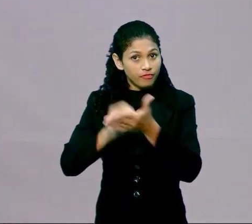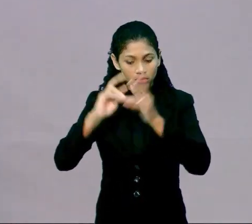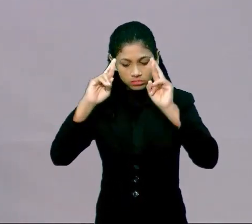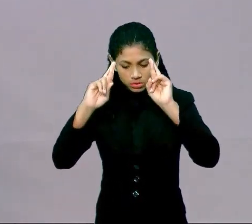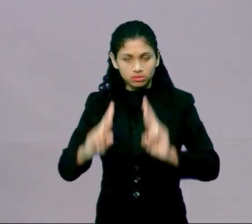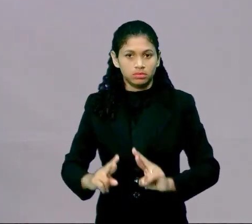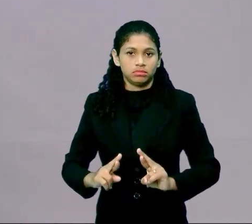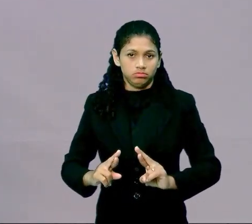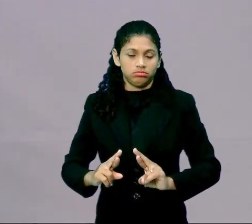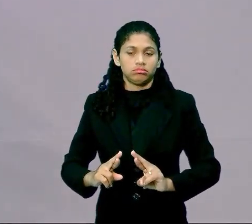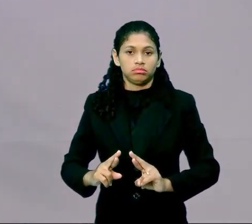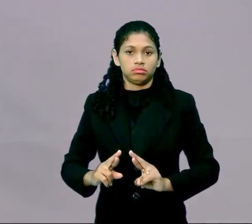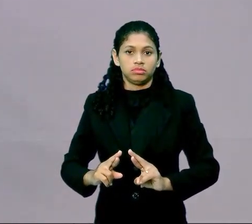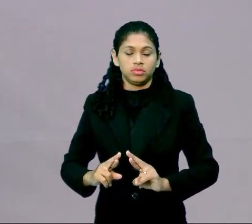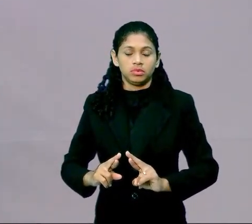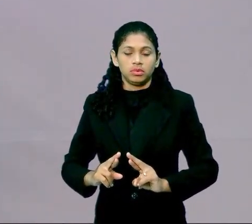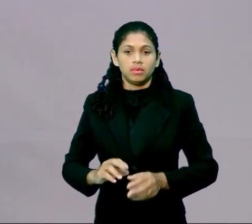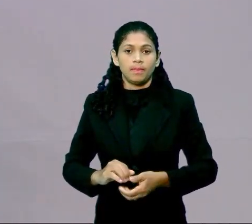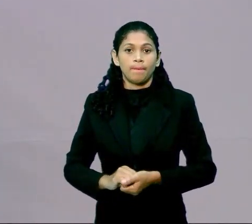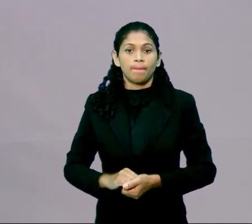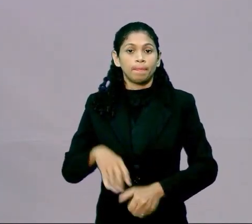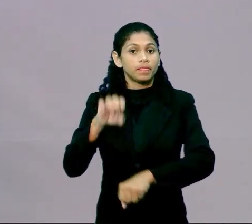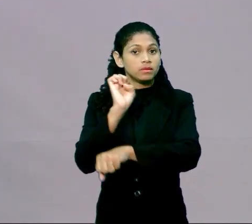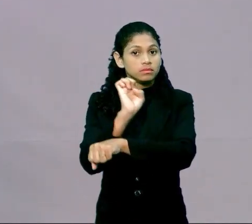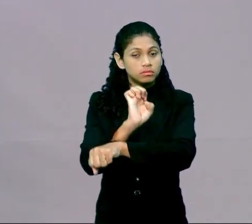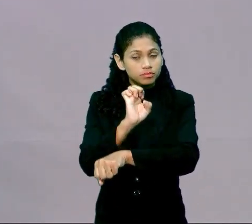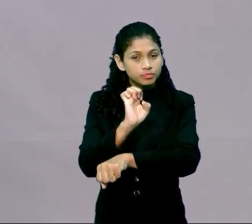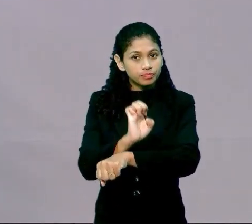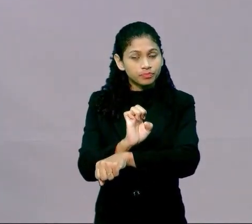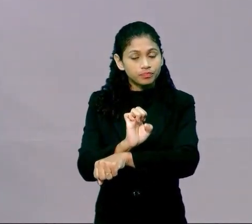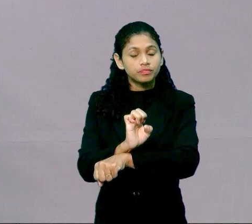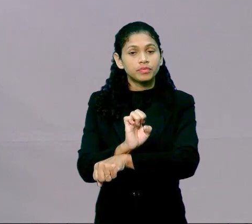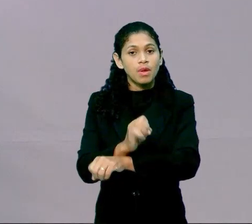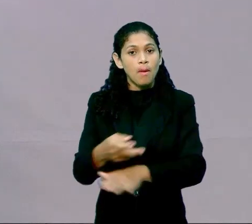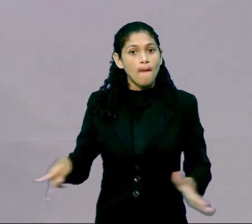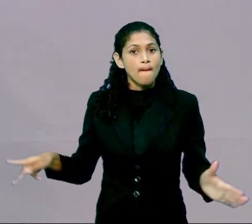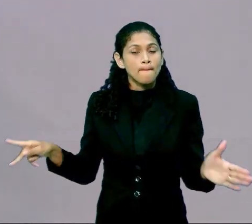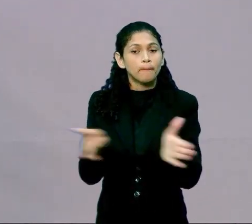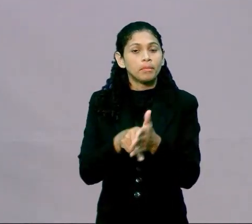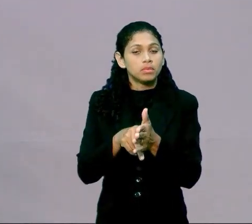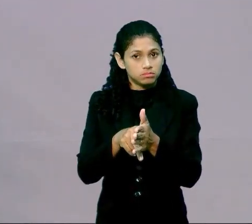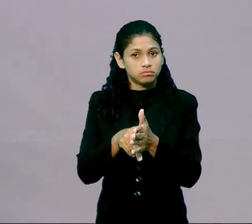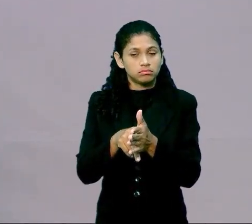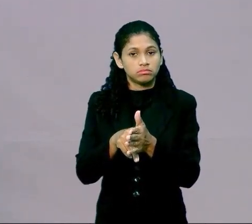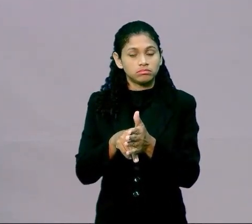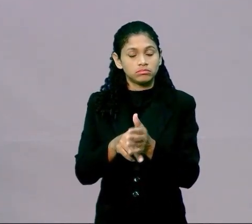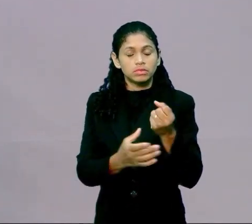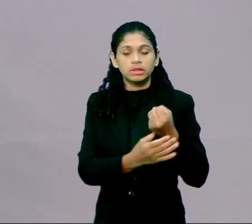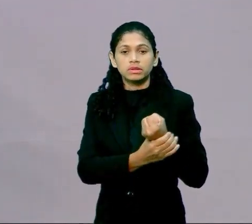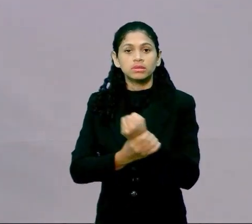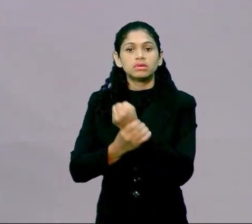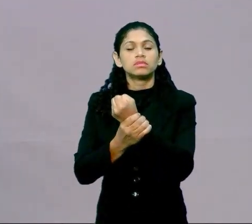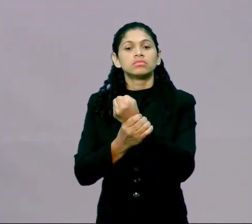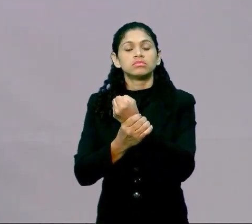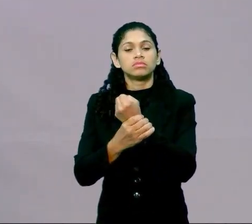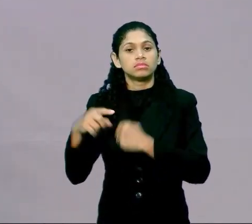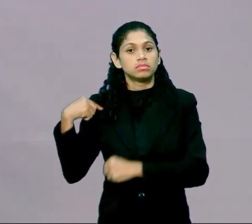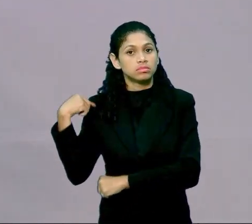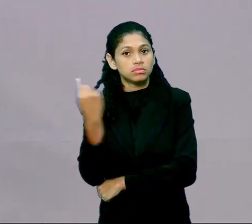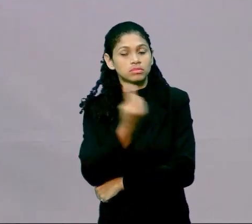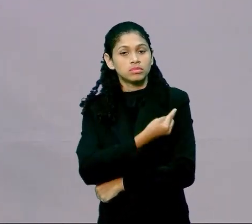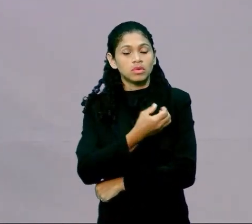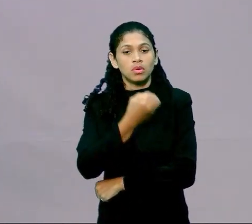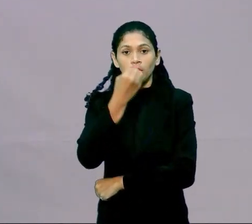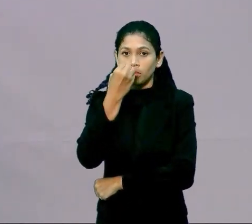desta videoaula, o Estado ele está para garantir a todos nós o bem